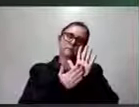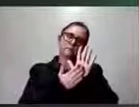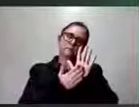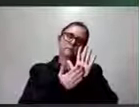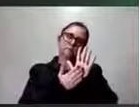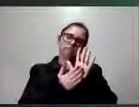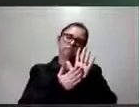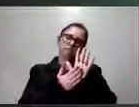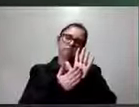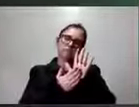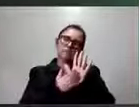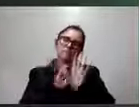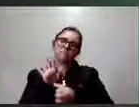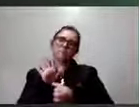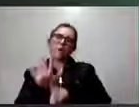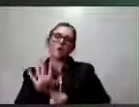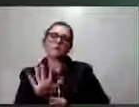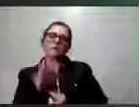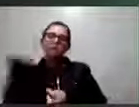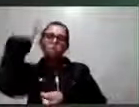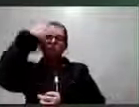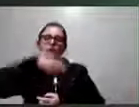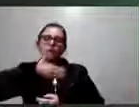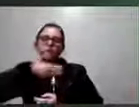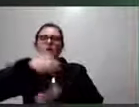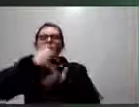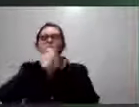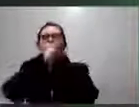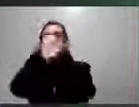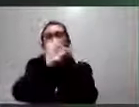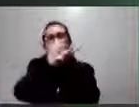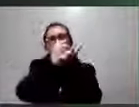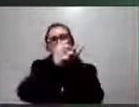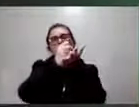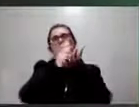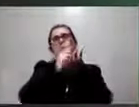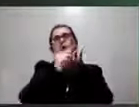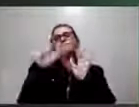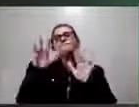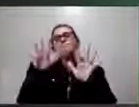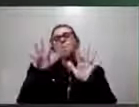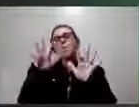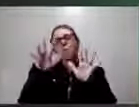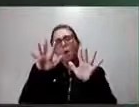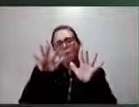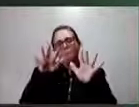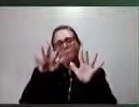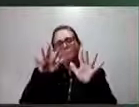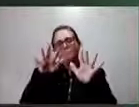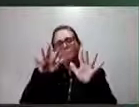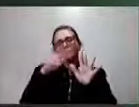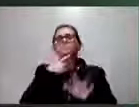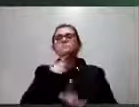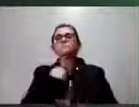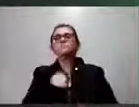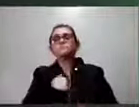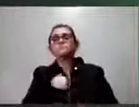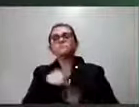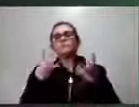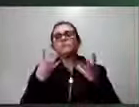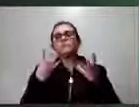suficiente evidência que apoia o uso da terapia manual para o tratamento dos transtornos temporomandibulares. Eu gostaria muito de